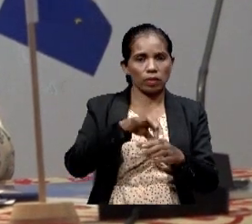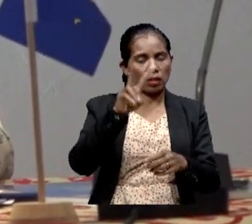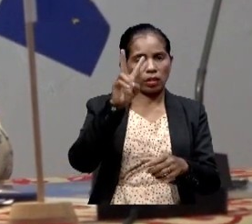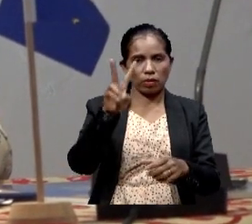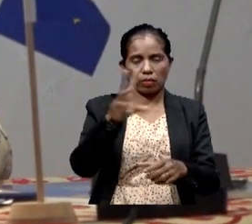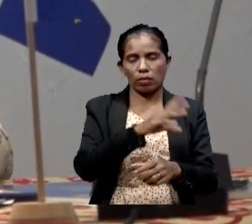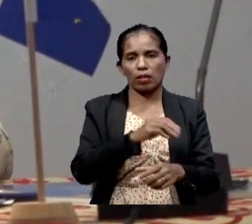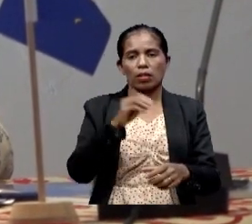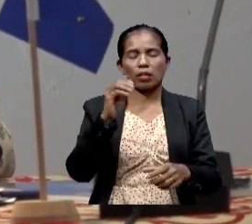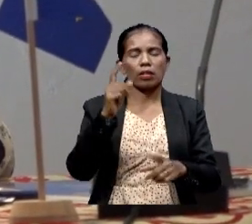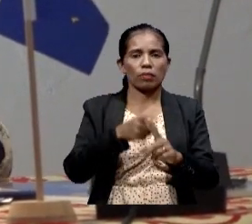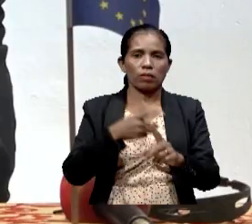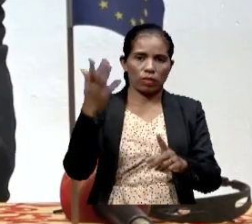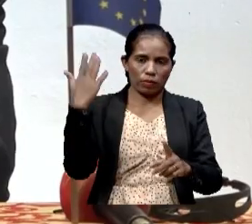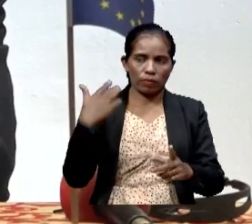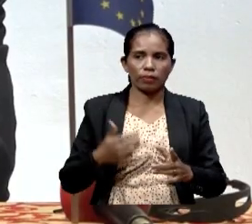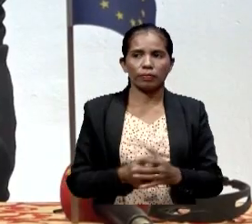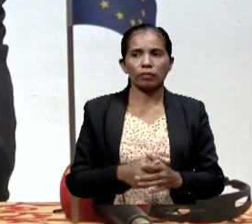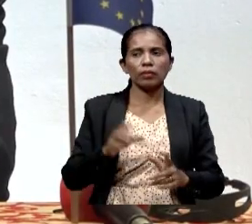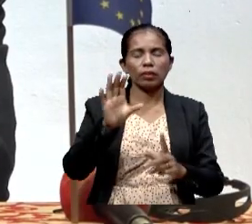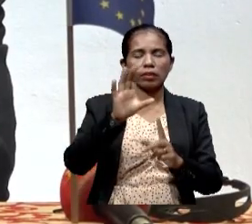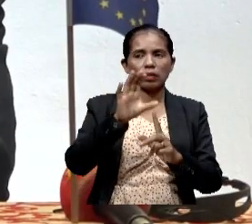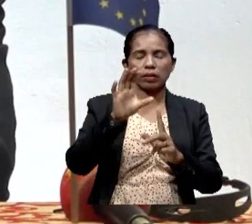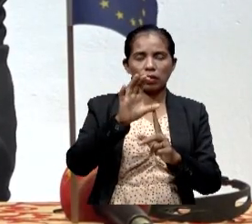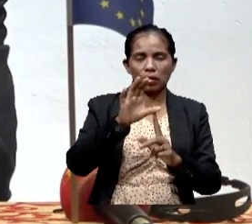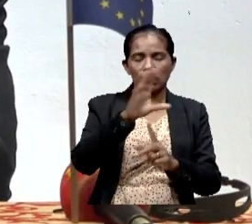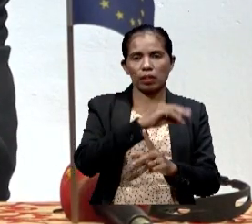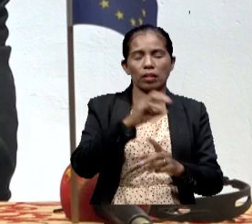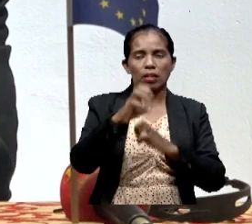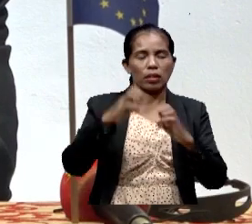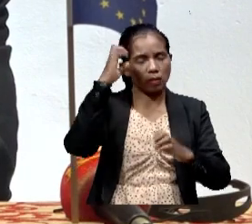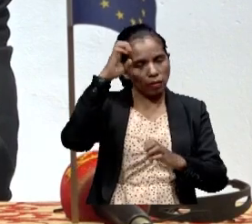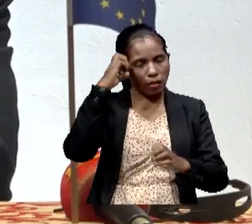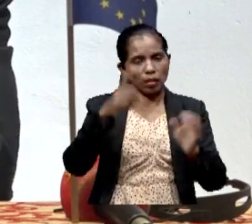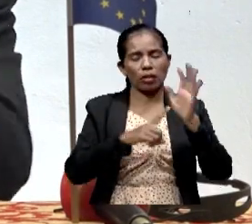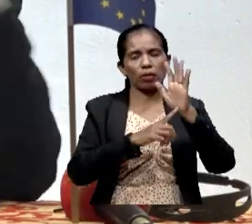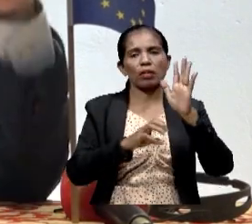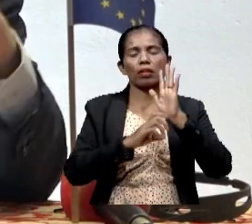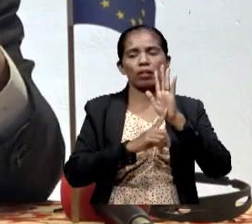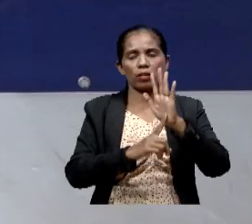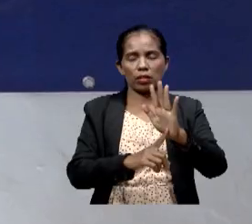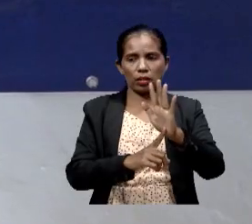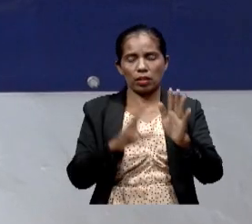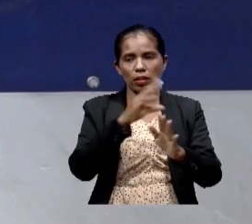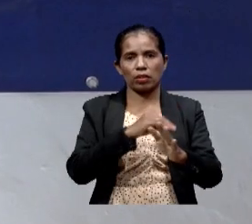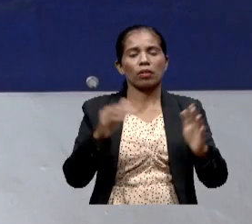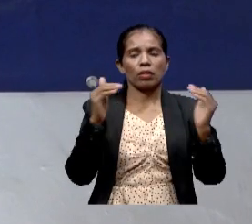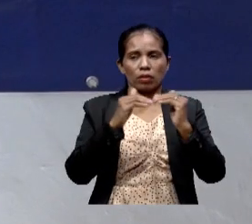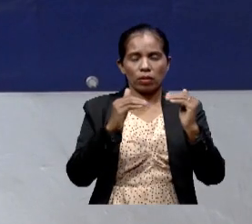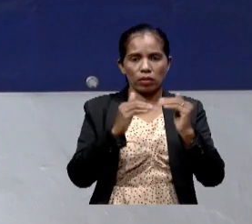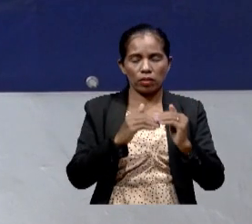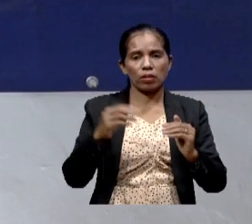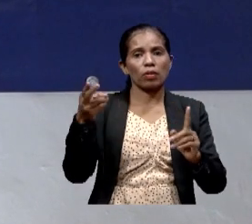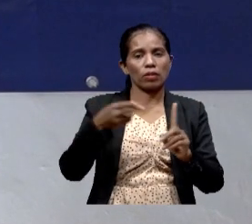e a Fulan Hiraluba. Sefi Missão União Europeia, ator relatório nele, Rússia, Conferência de Imprensa e Hotel